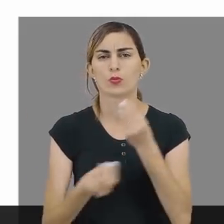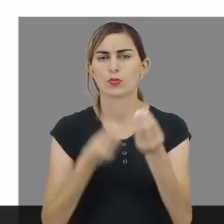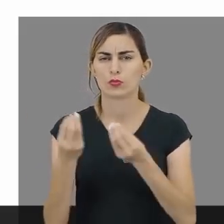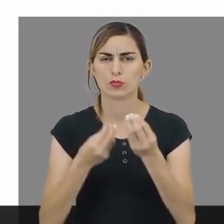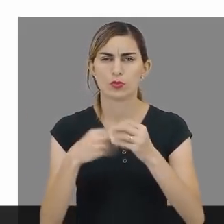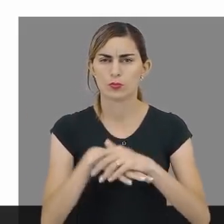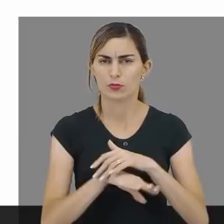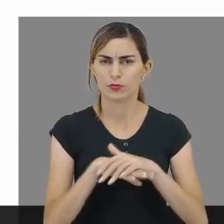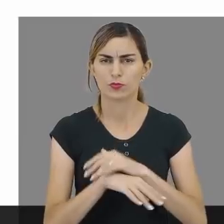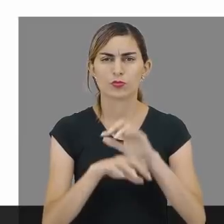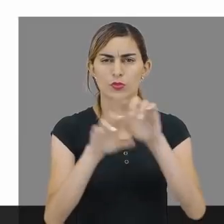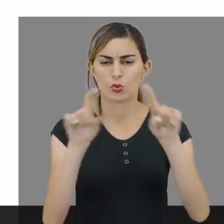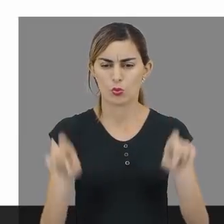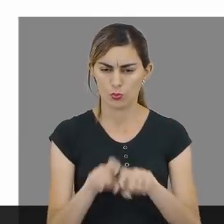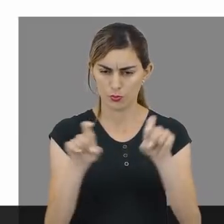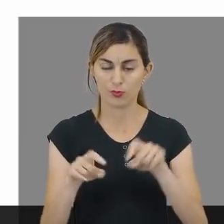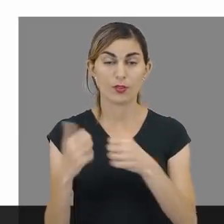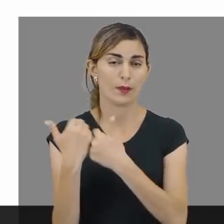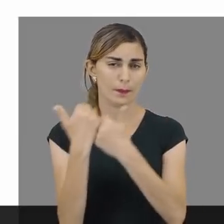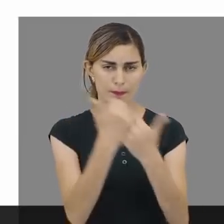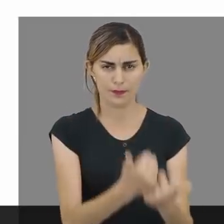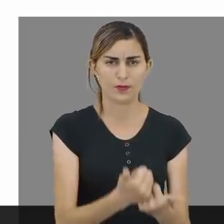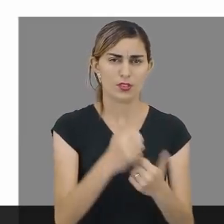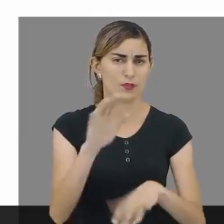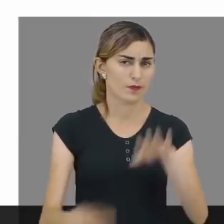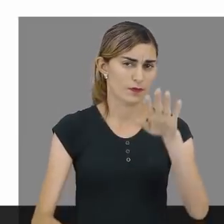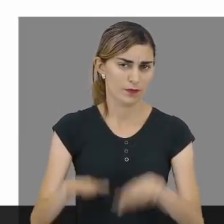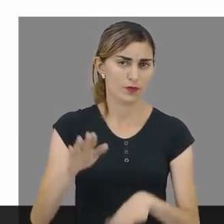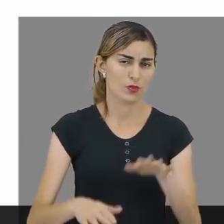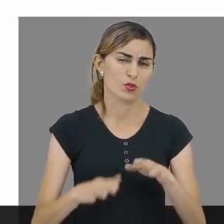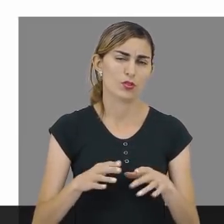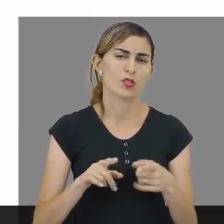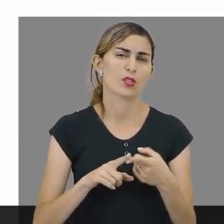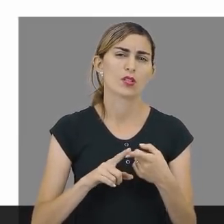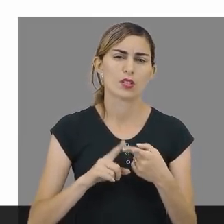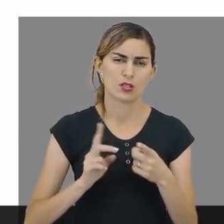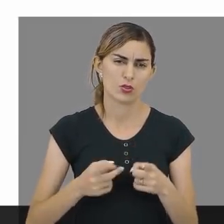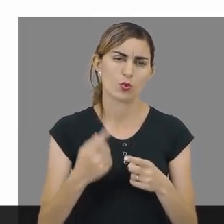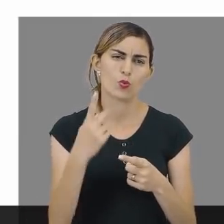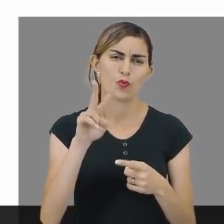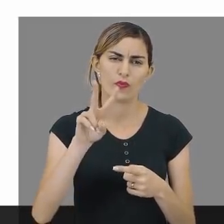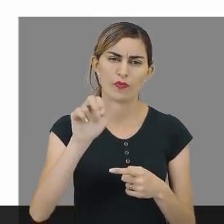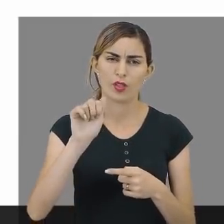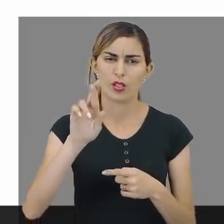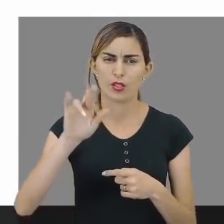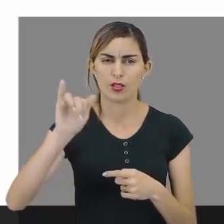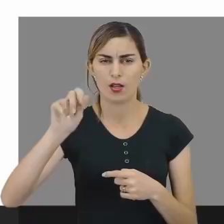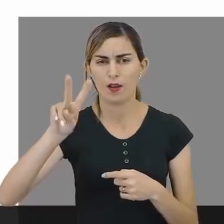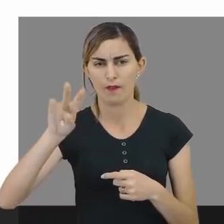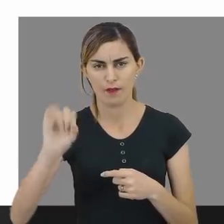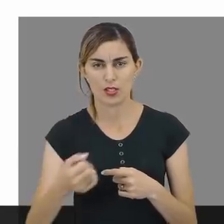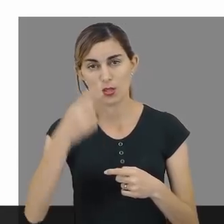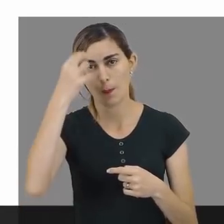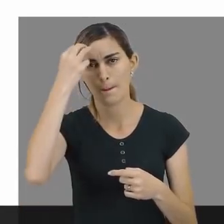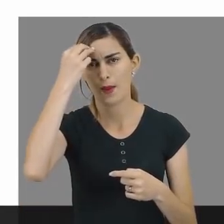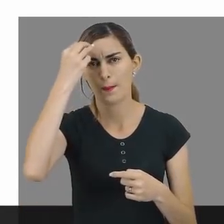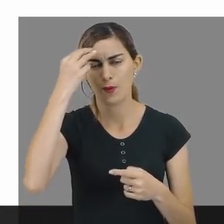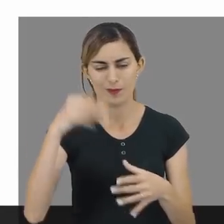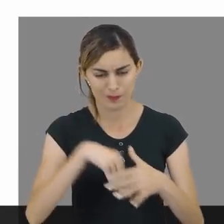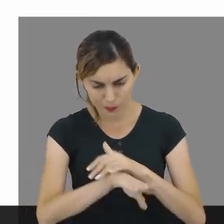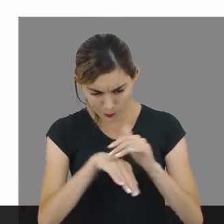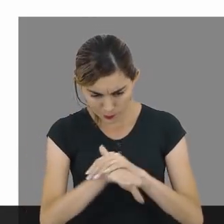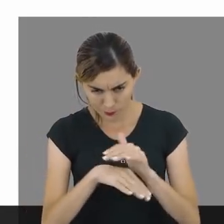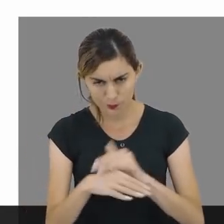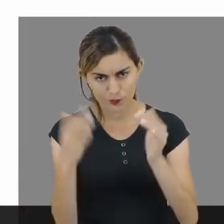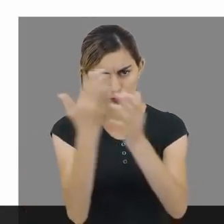dados em um programa de computador são representados por variáveis e constantes. Uma variável é um endereço na memória e também